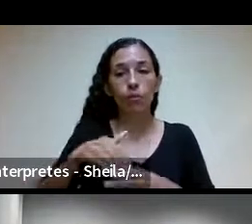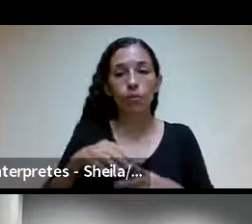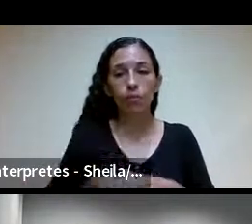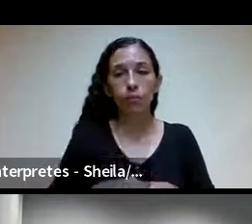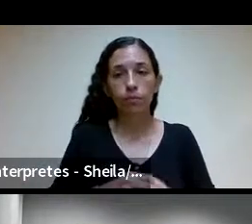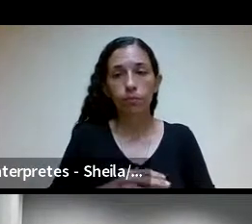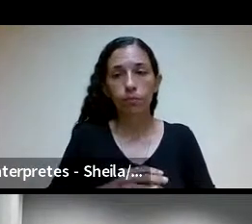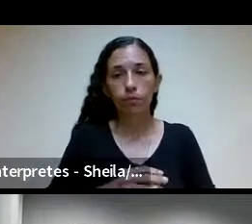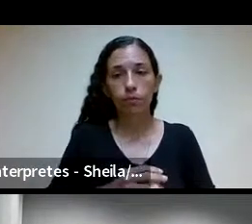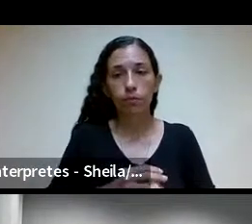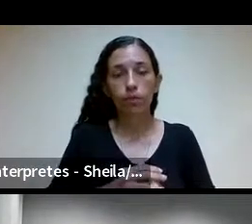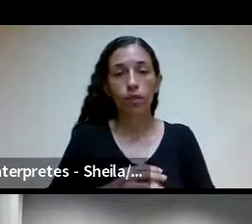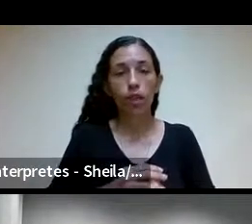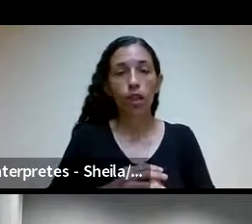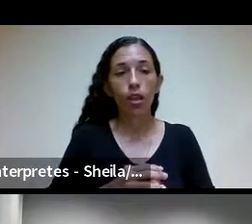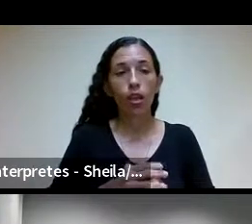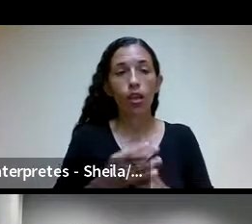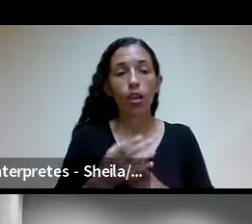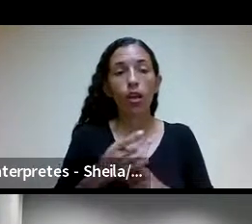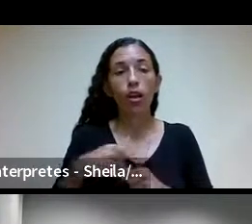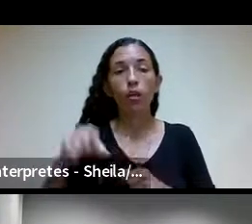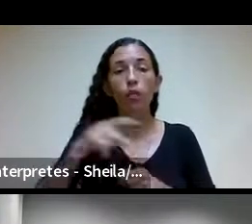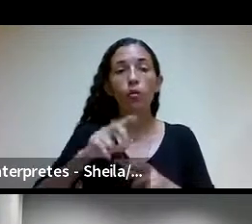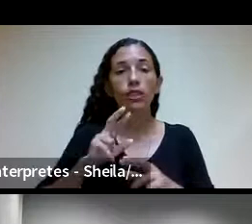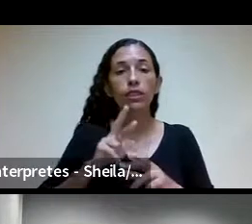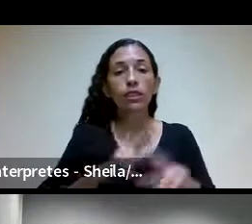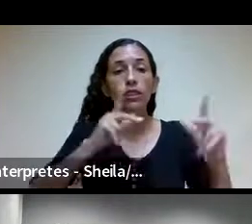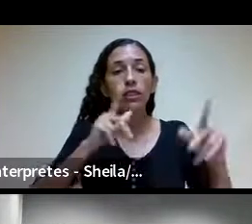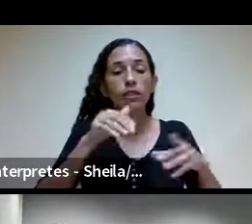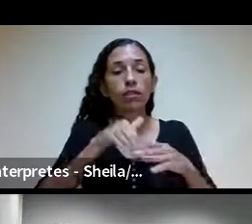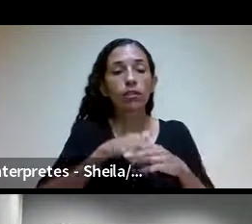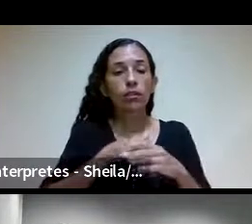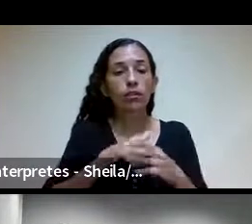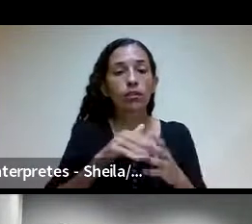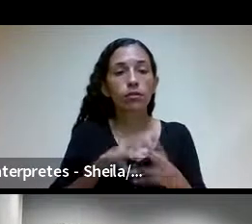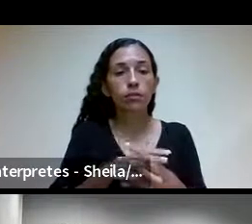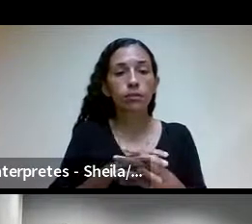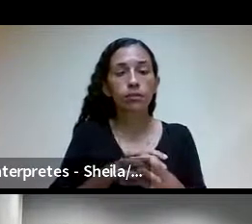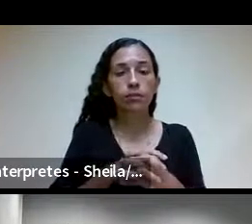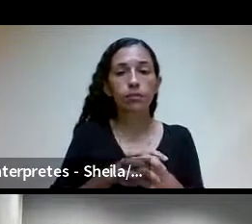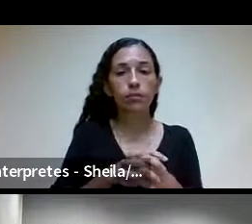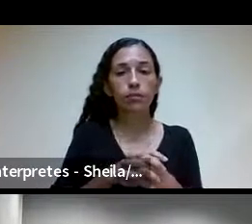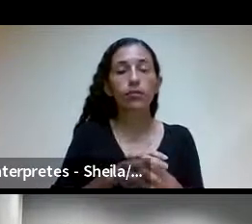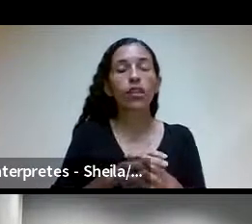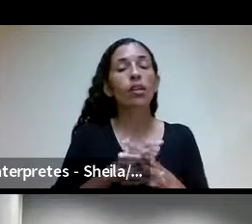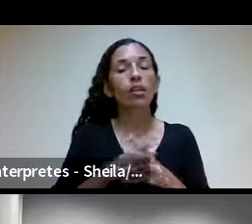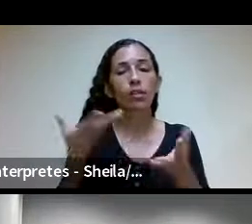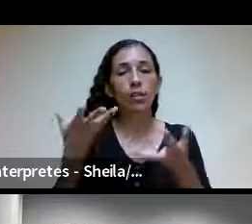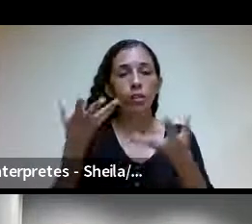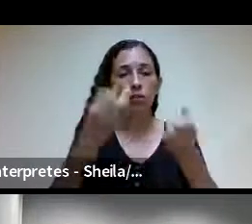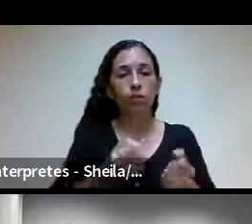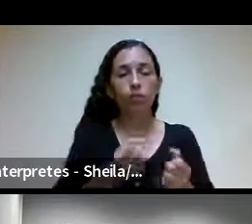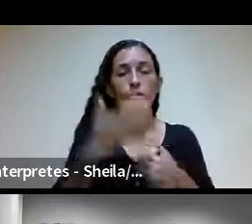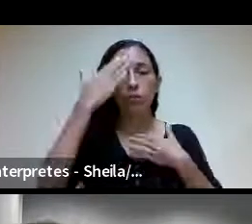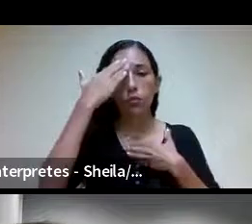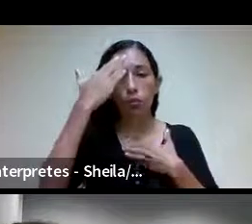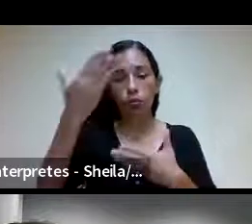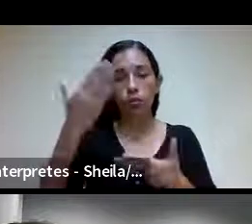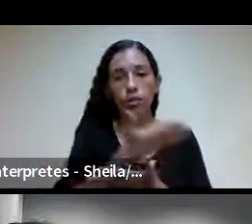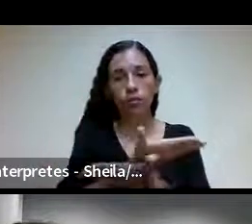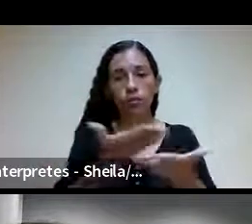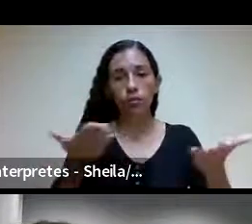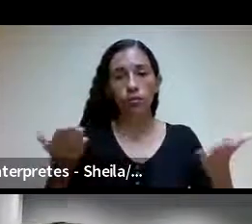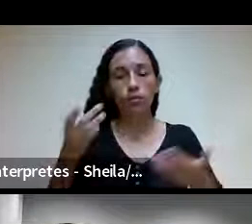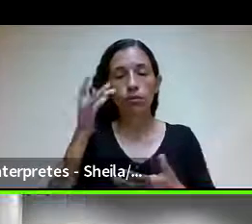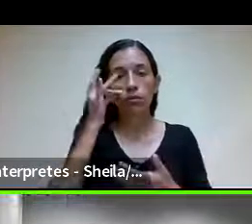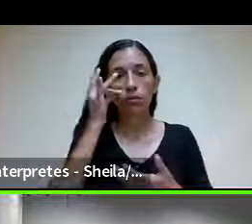E se tem alguma manifestação encontrada? No silêncio. Acompanho, Vossa Excelência. Tenho como aprovado. Muito obrigado a todos. Senhor